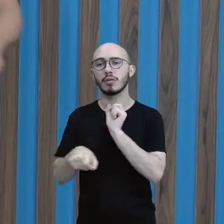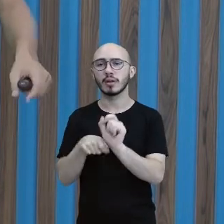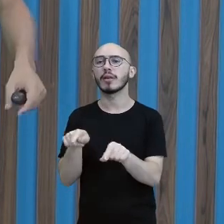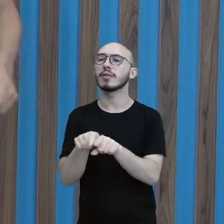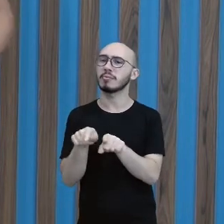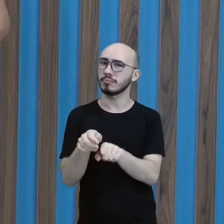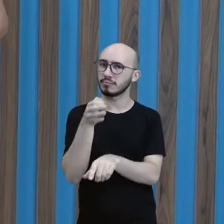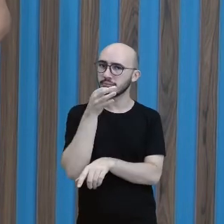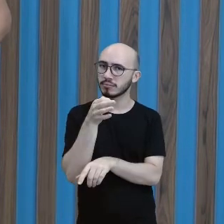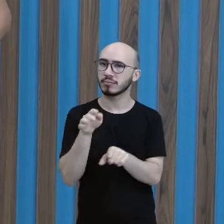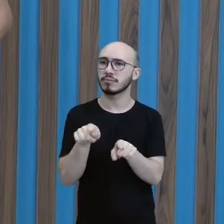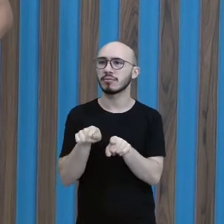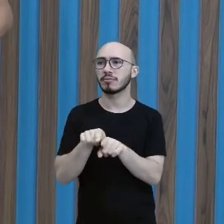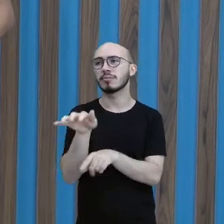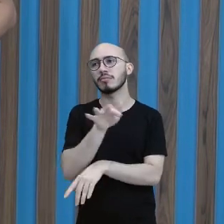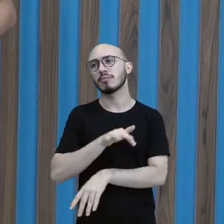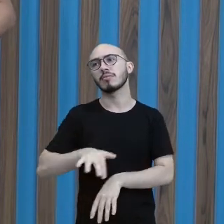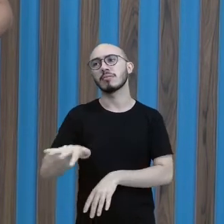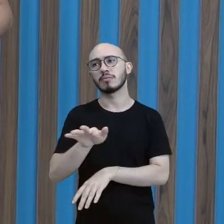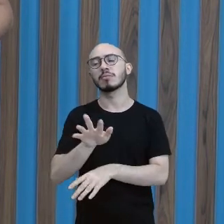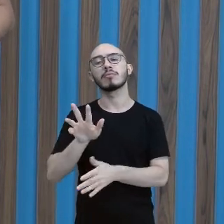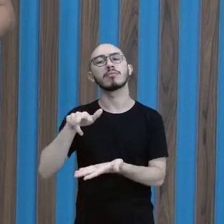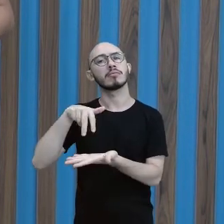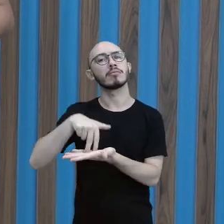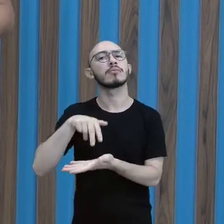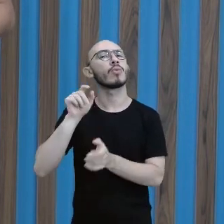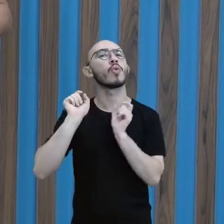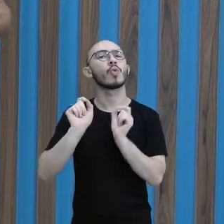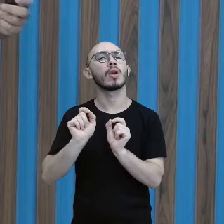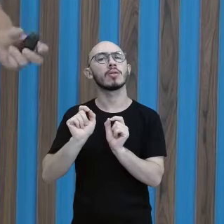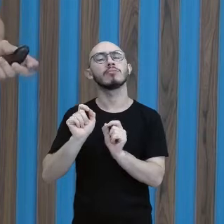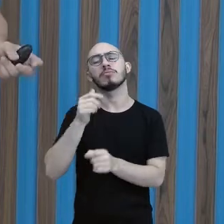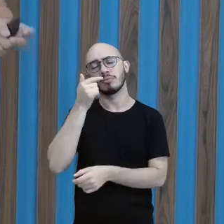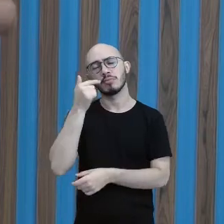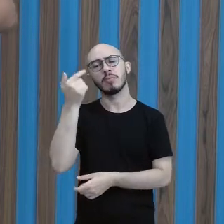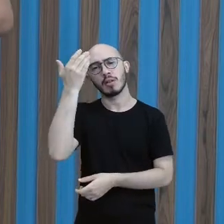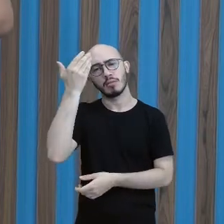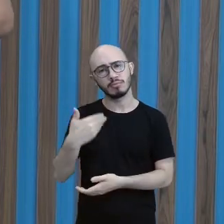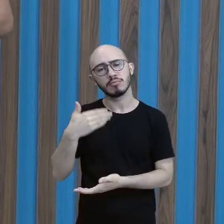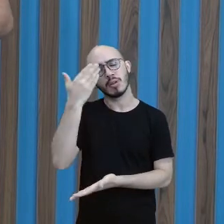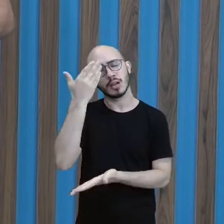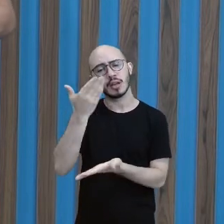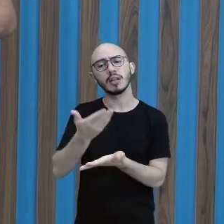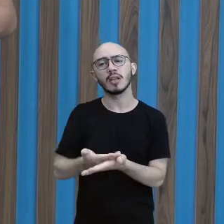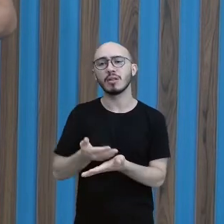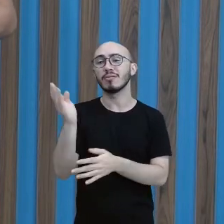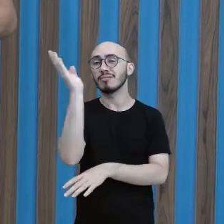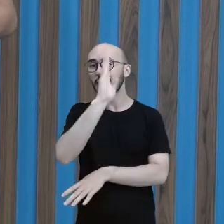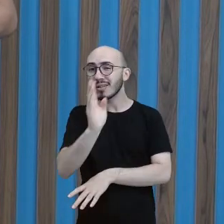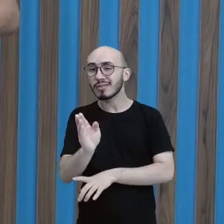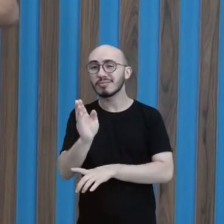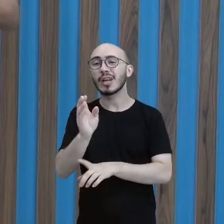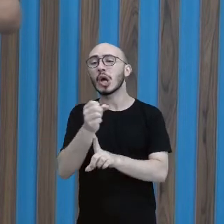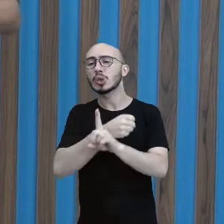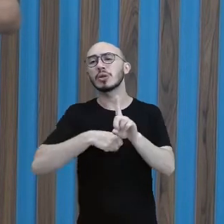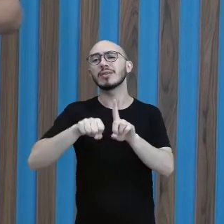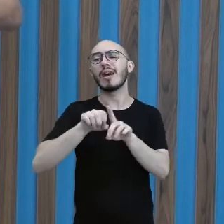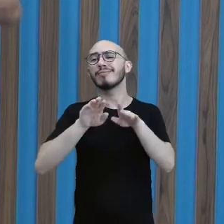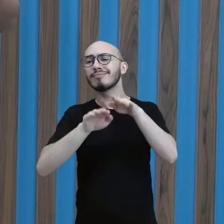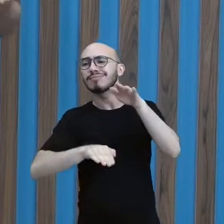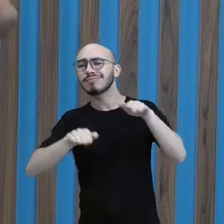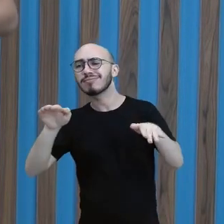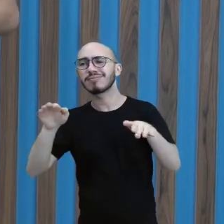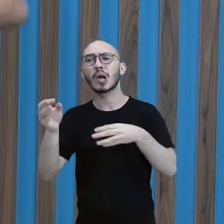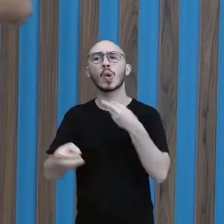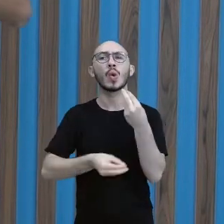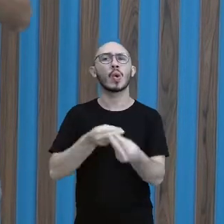se posiciona no mundo, tá? E minha posição é a seguinte, eu acredito que num país com tanta desigualdade social, não há, para mim